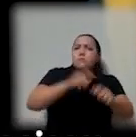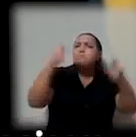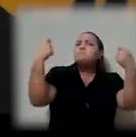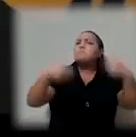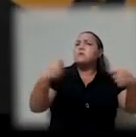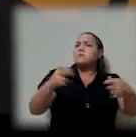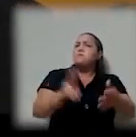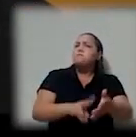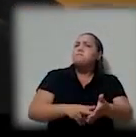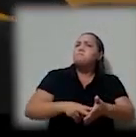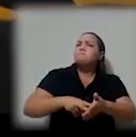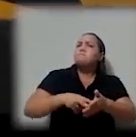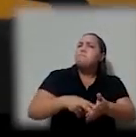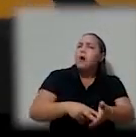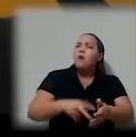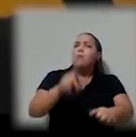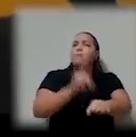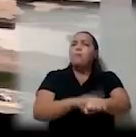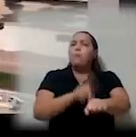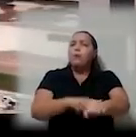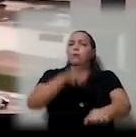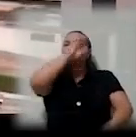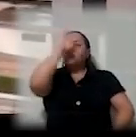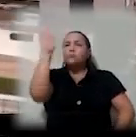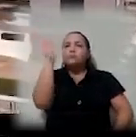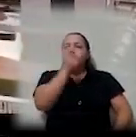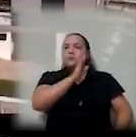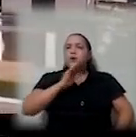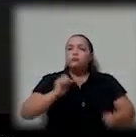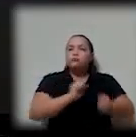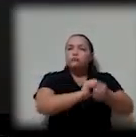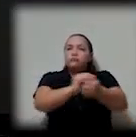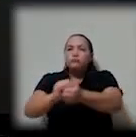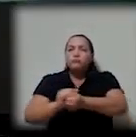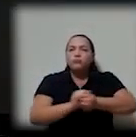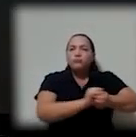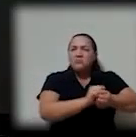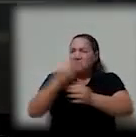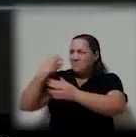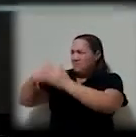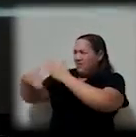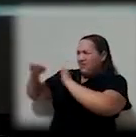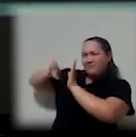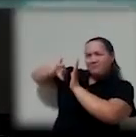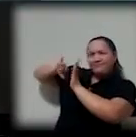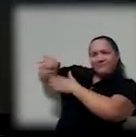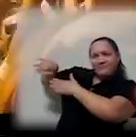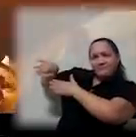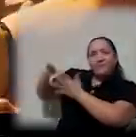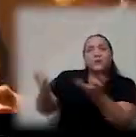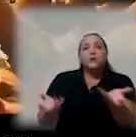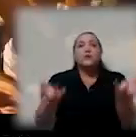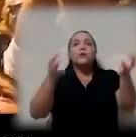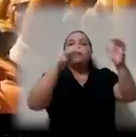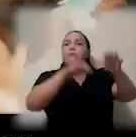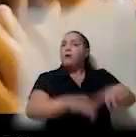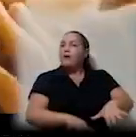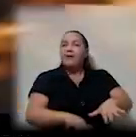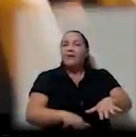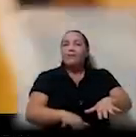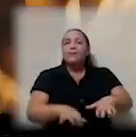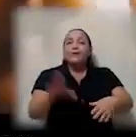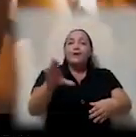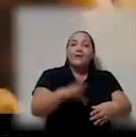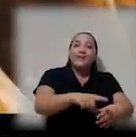precisou. Chegou a hora de o Brasil se unir, virar a página do passado que não queremos de volta e eleger